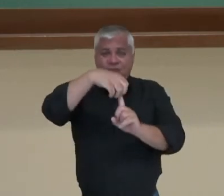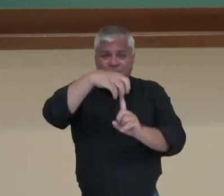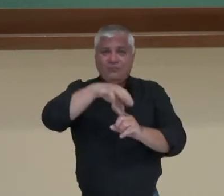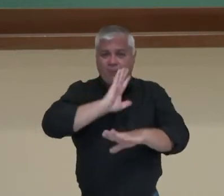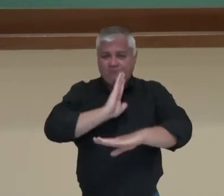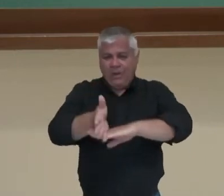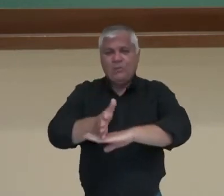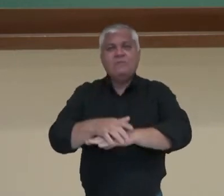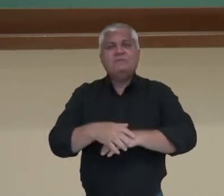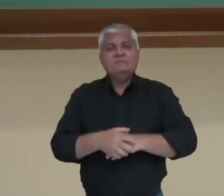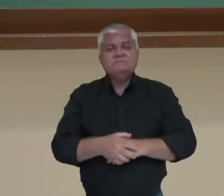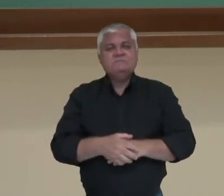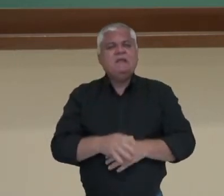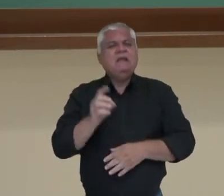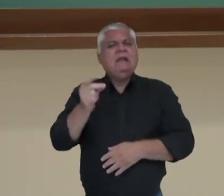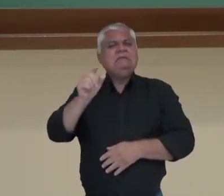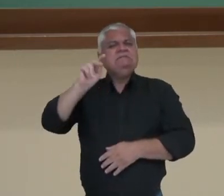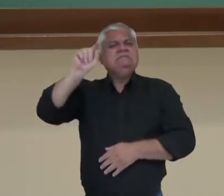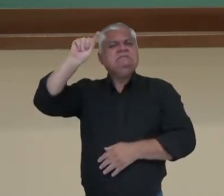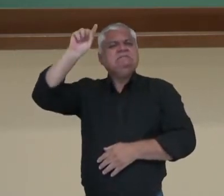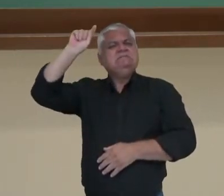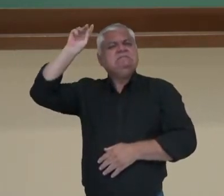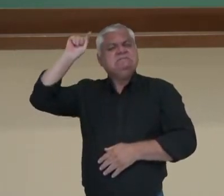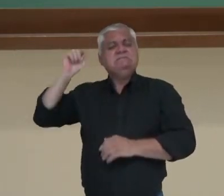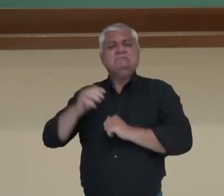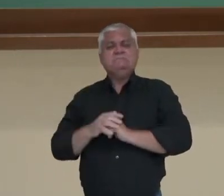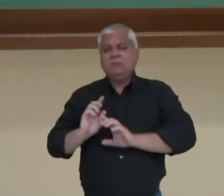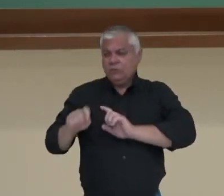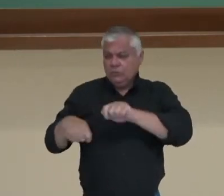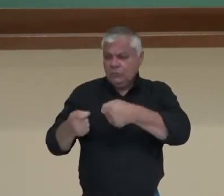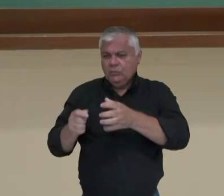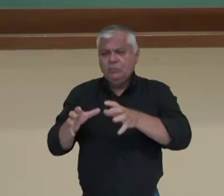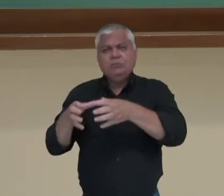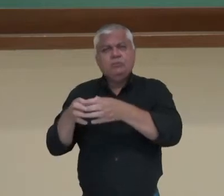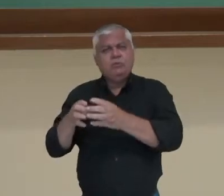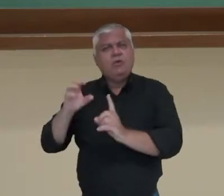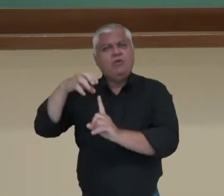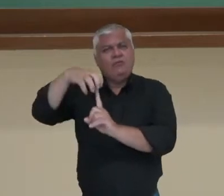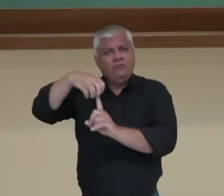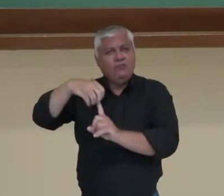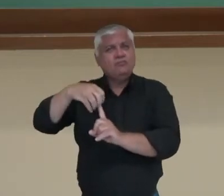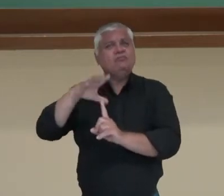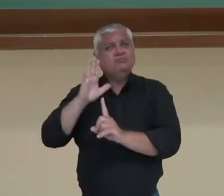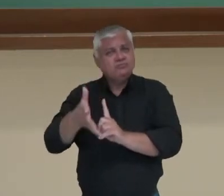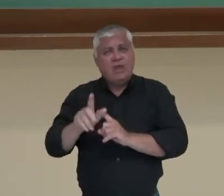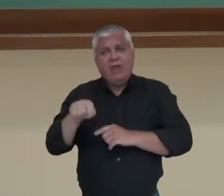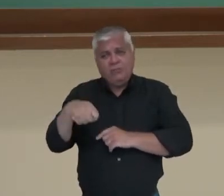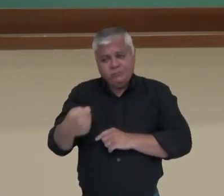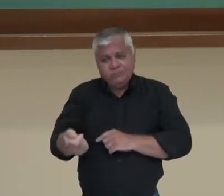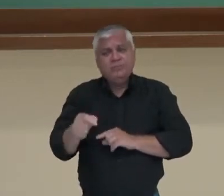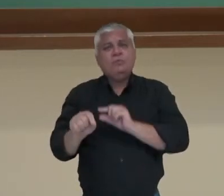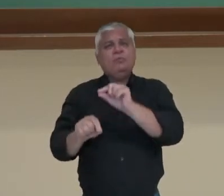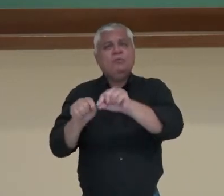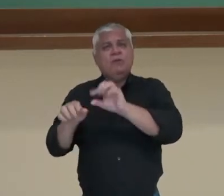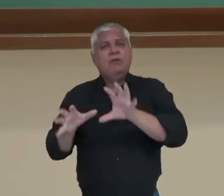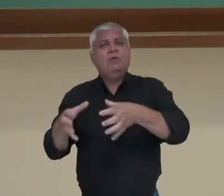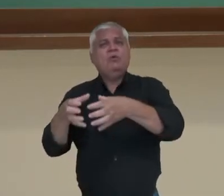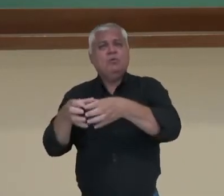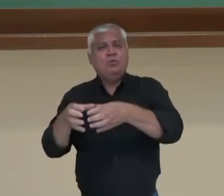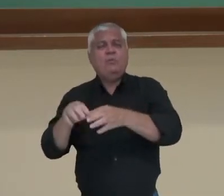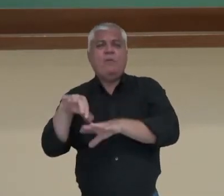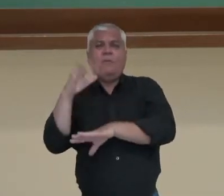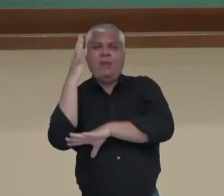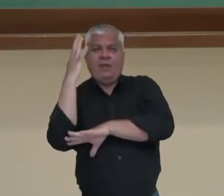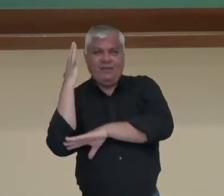primeiras classificações dos seres vivos que foram feitos, os fungos já foram considerados, né? Já estiveram no grupo das